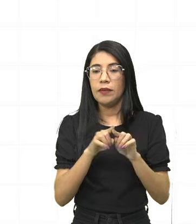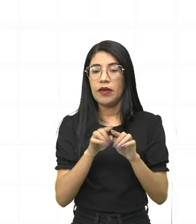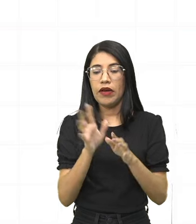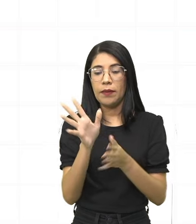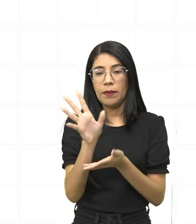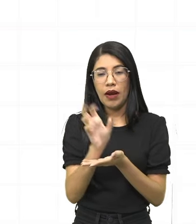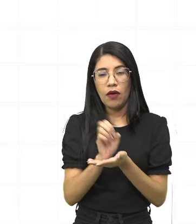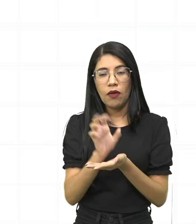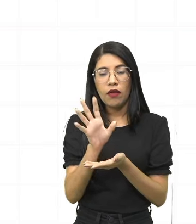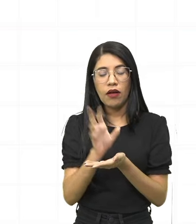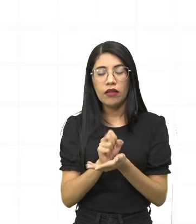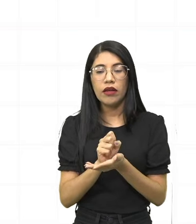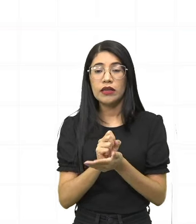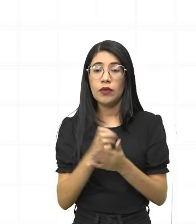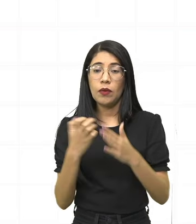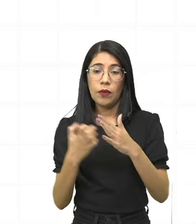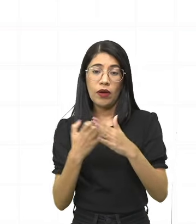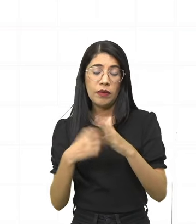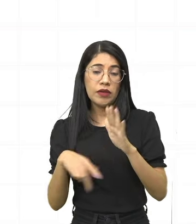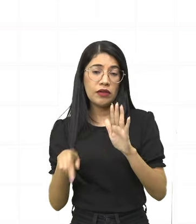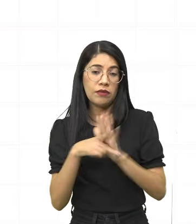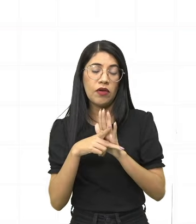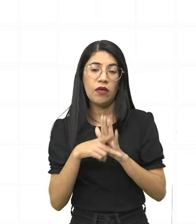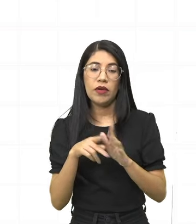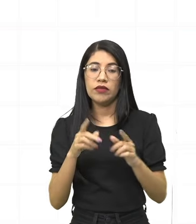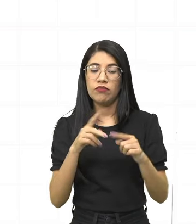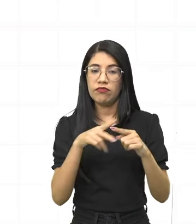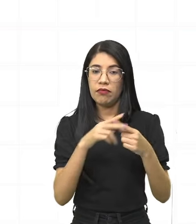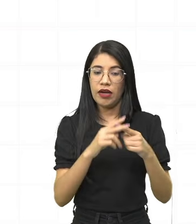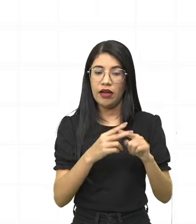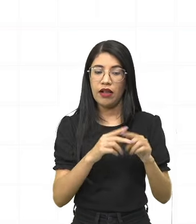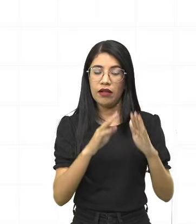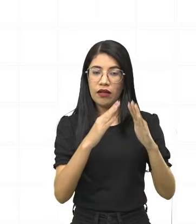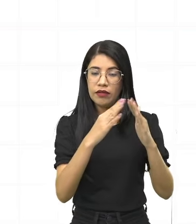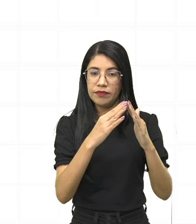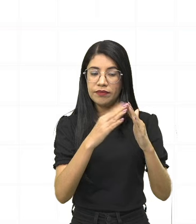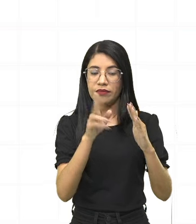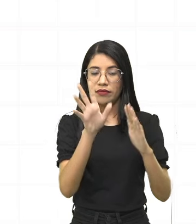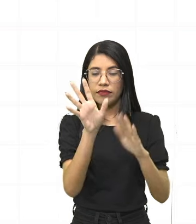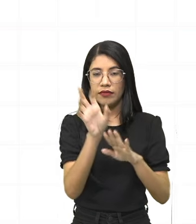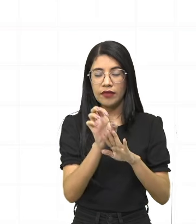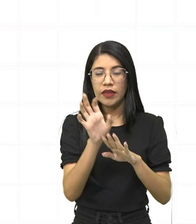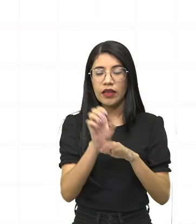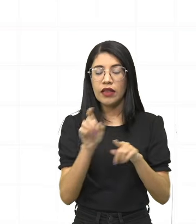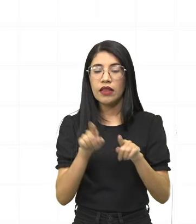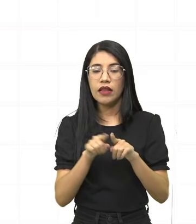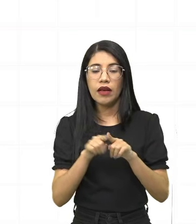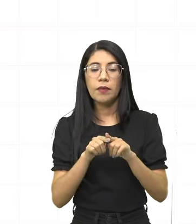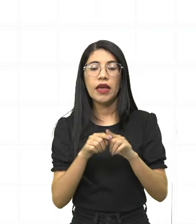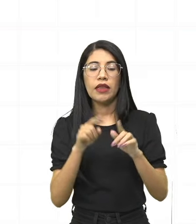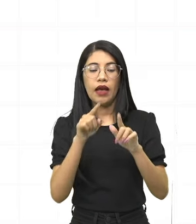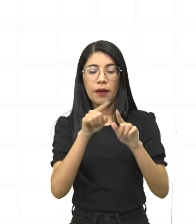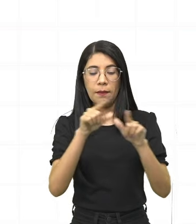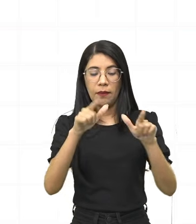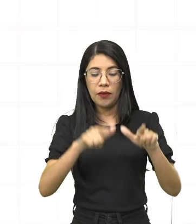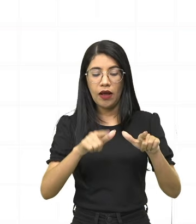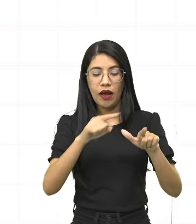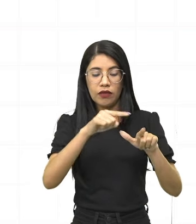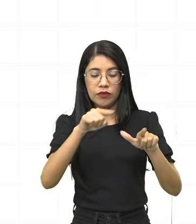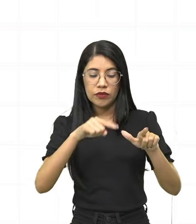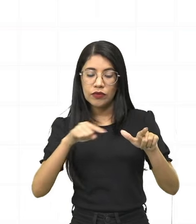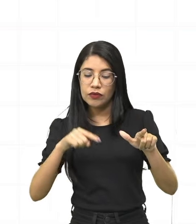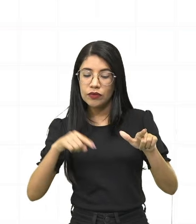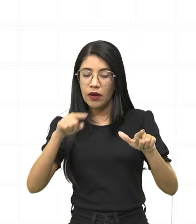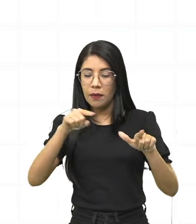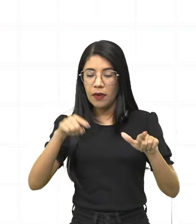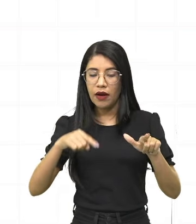coletores, as empresas, né? Que são responsáveis pela instalação, tanto das placas fotovoltaicas, como também dessas serpentinas. No